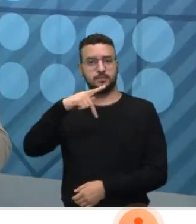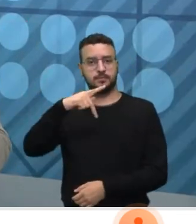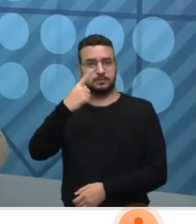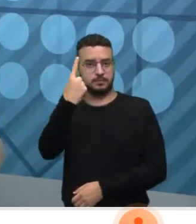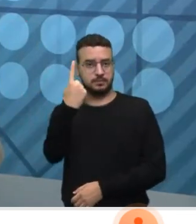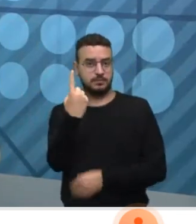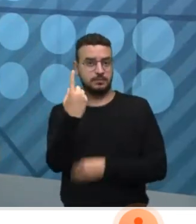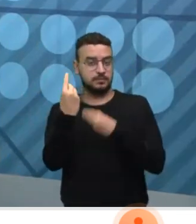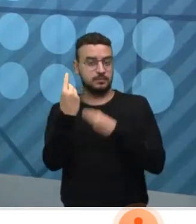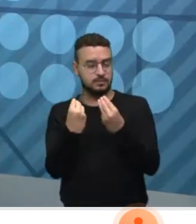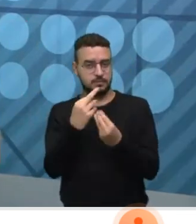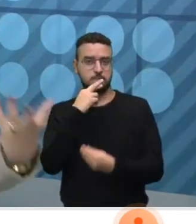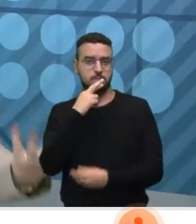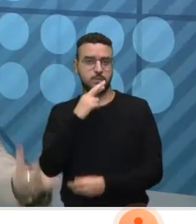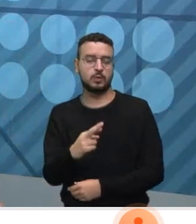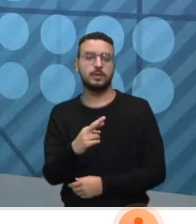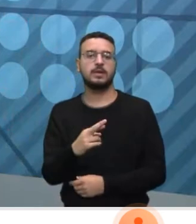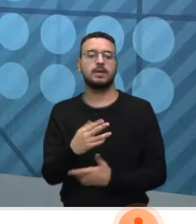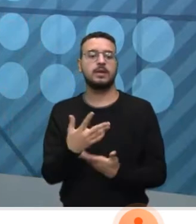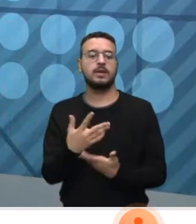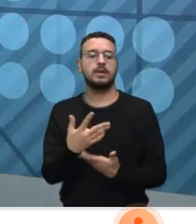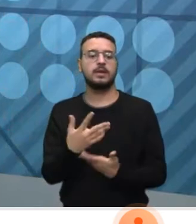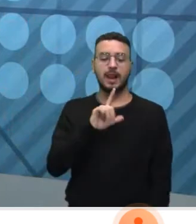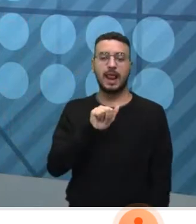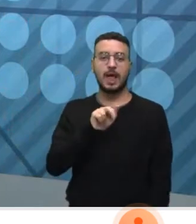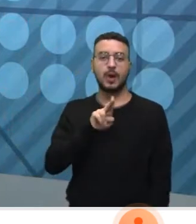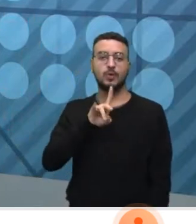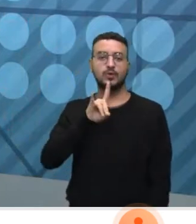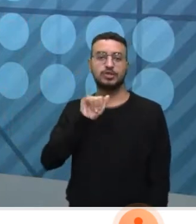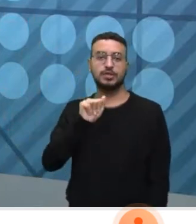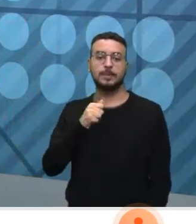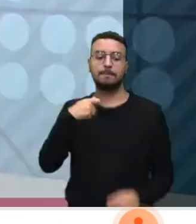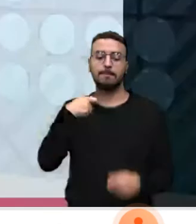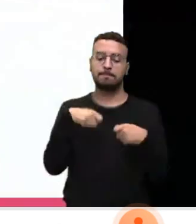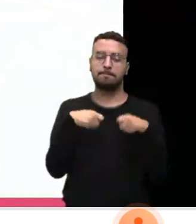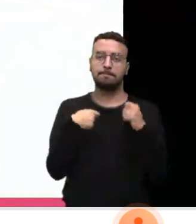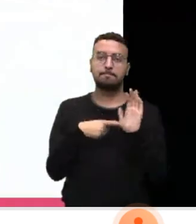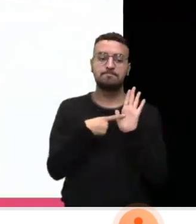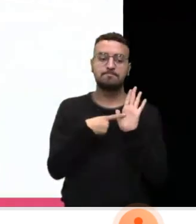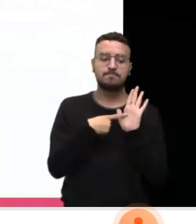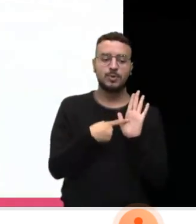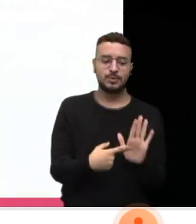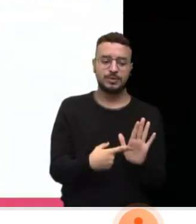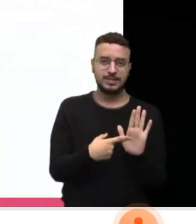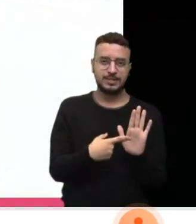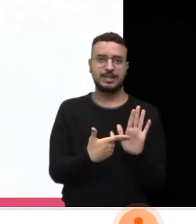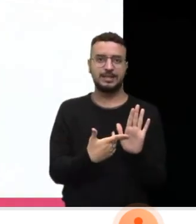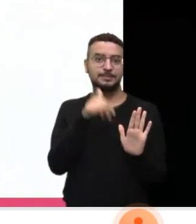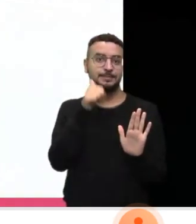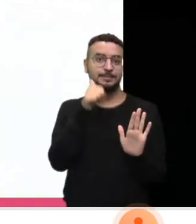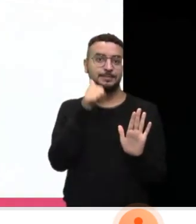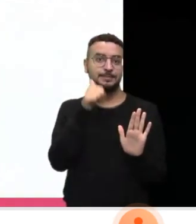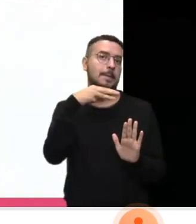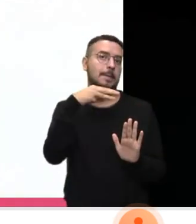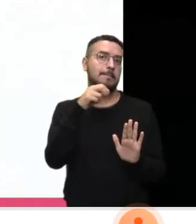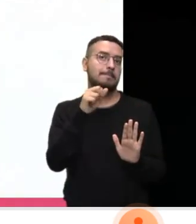vai precisar apresentar, não é, para Maria. No quadro nós temos algumas pessoas que trabalham no contexto